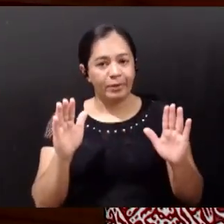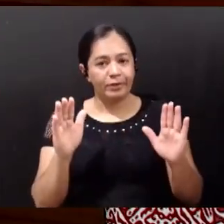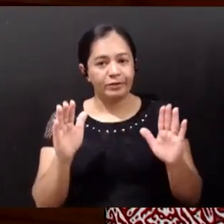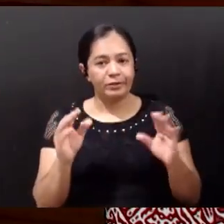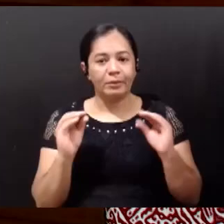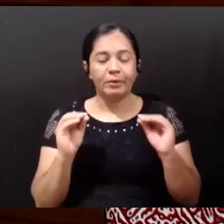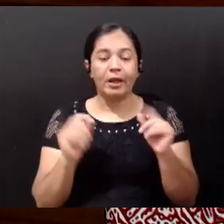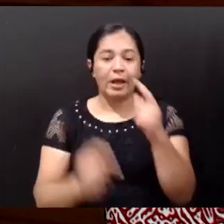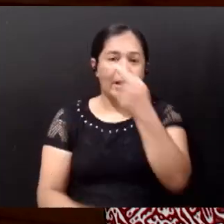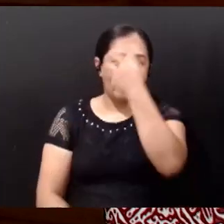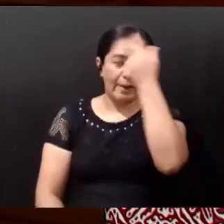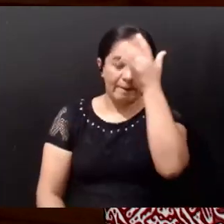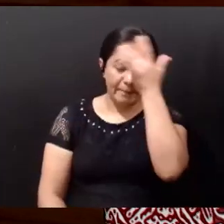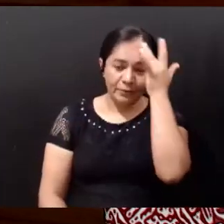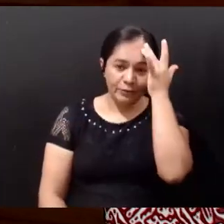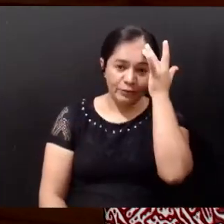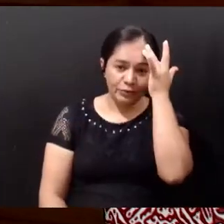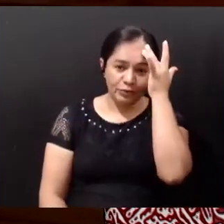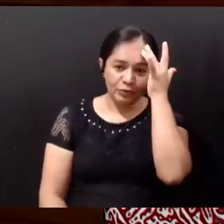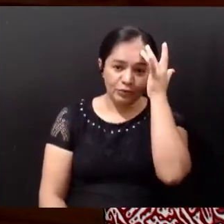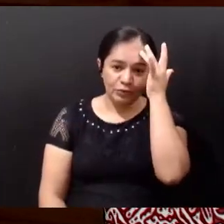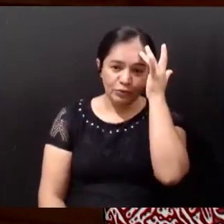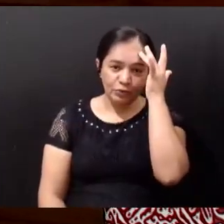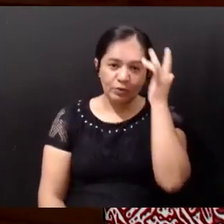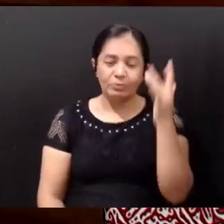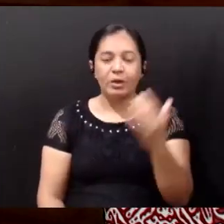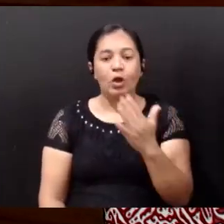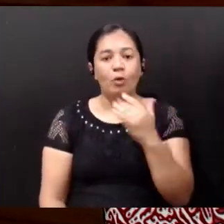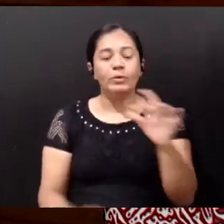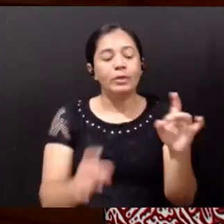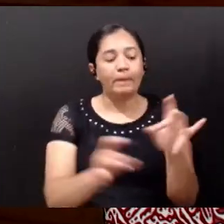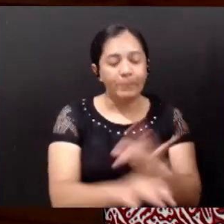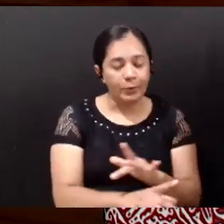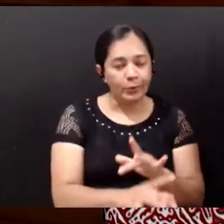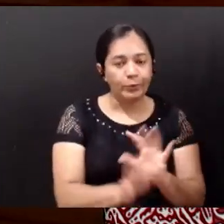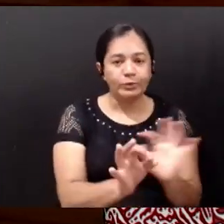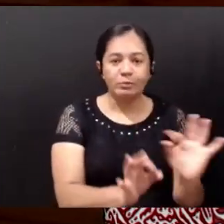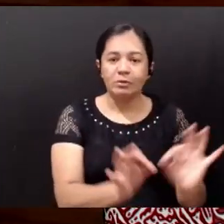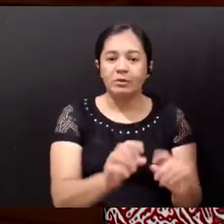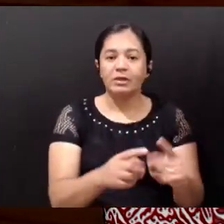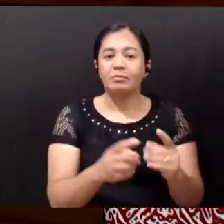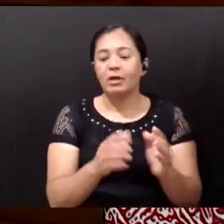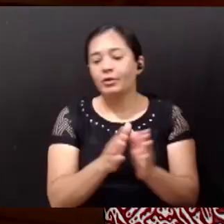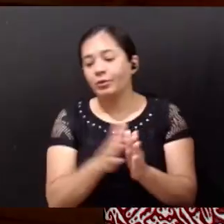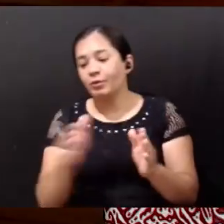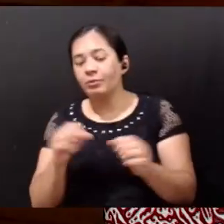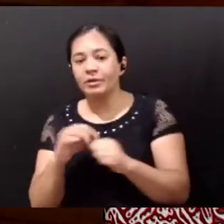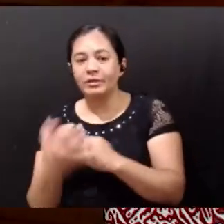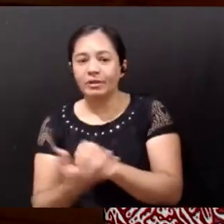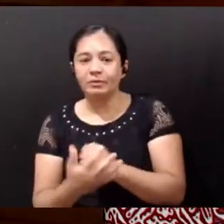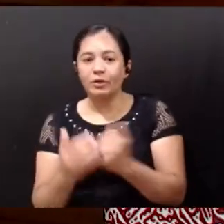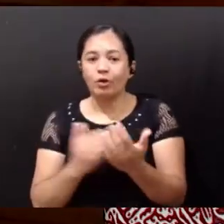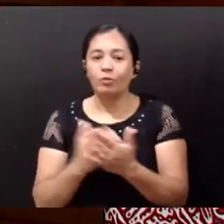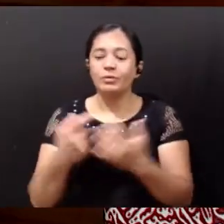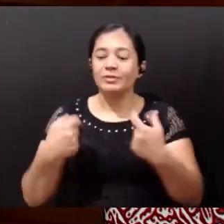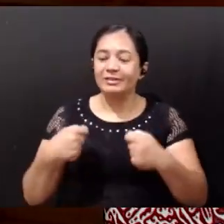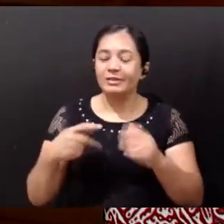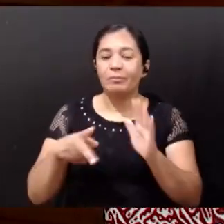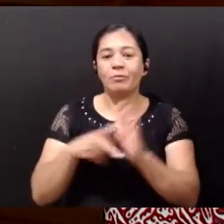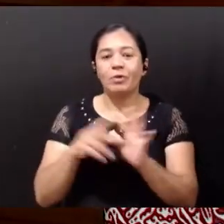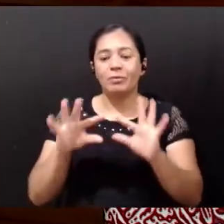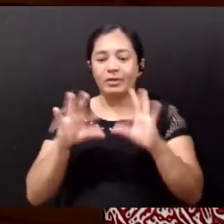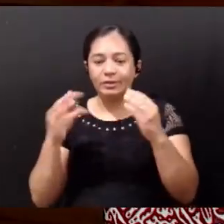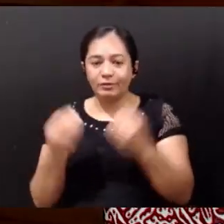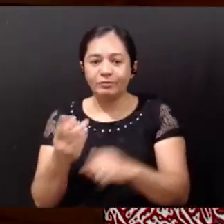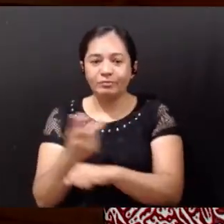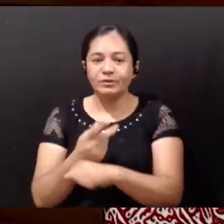estivesse precisando, alimentos prontos. Com a pandemia que surgiu essa necessidade das famílias procurarem arroz para